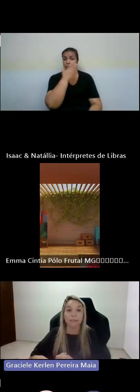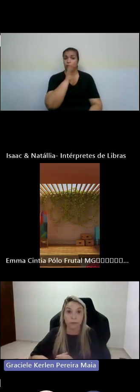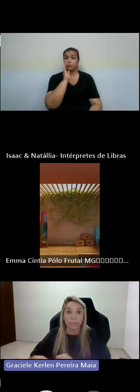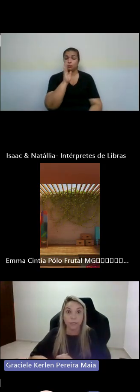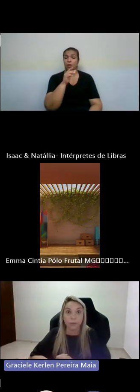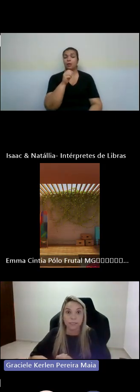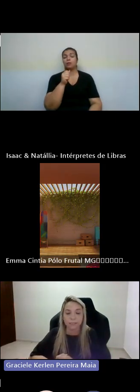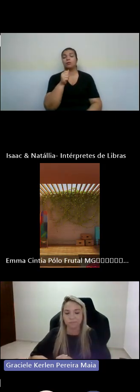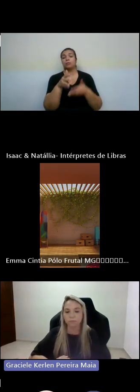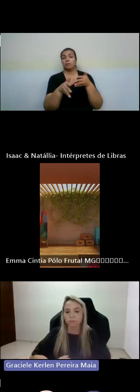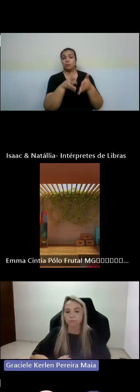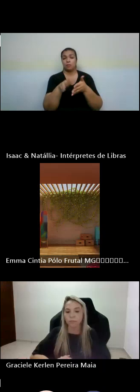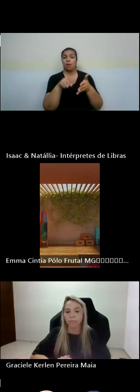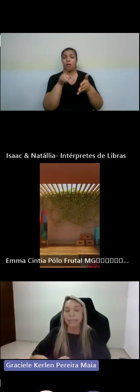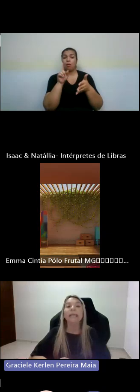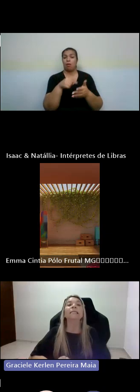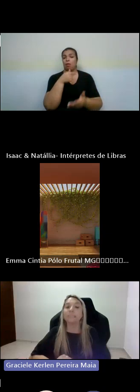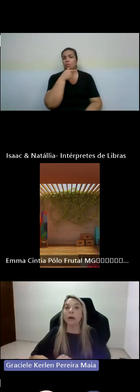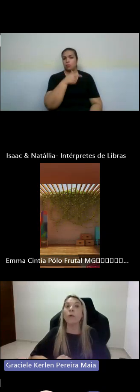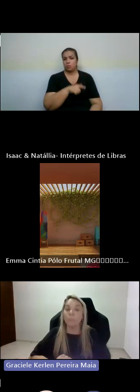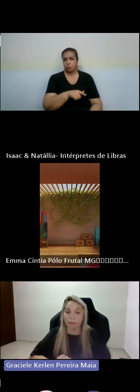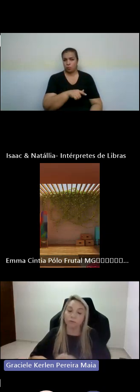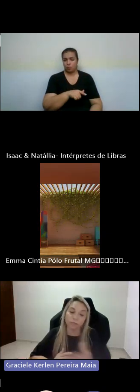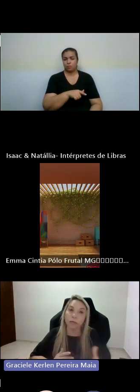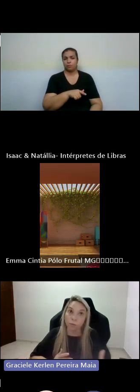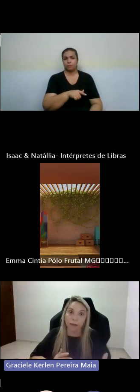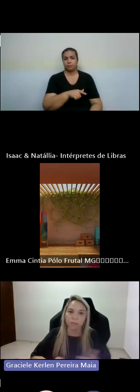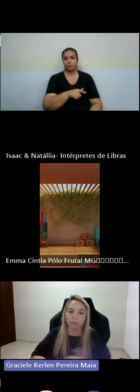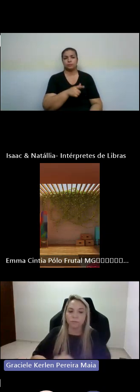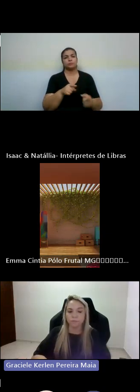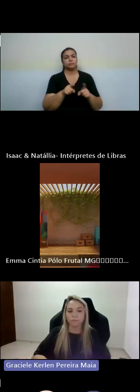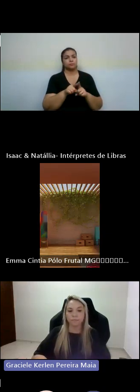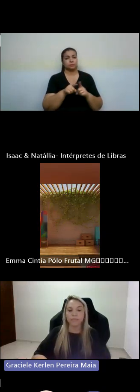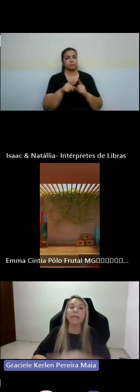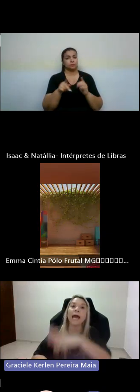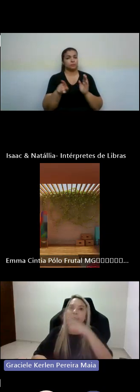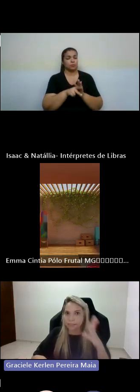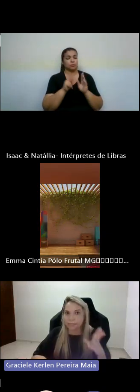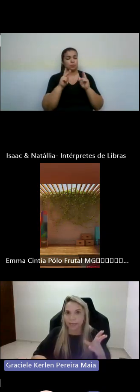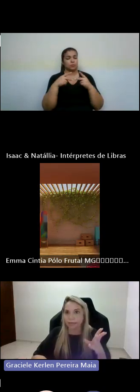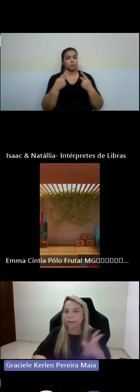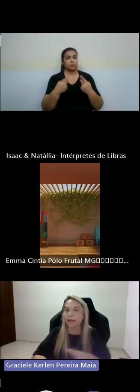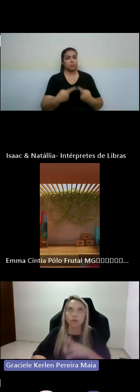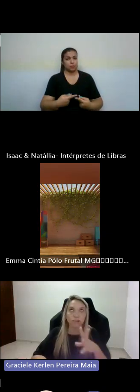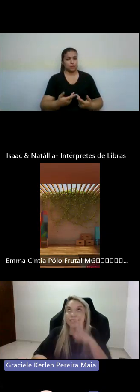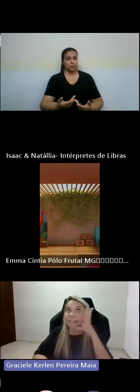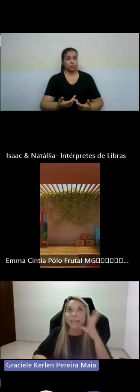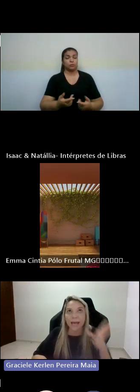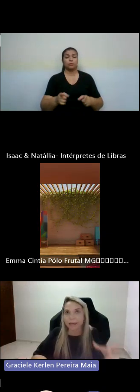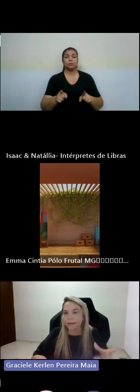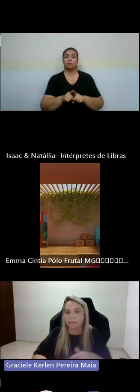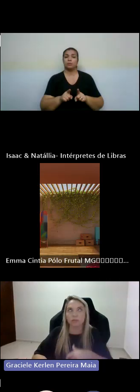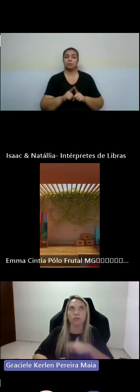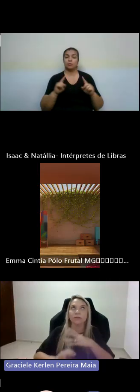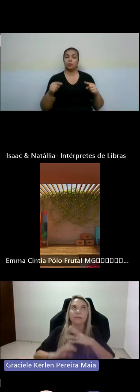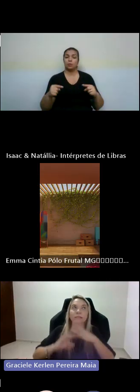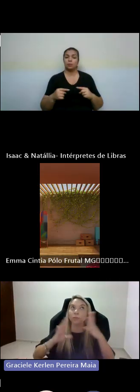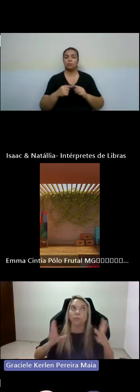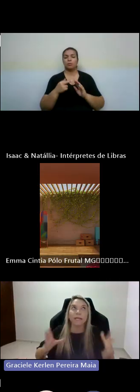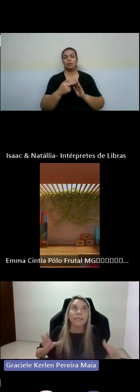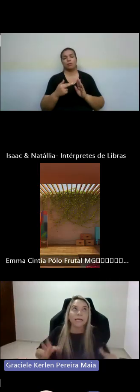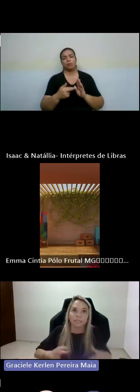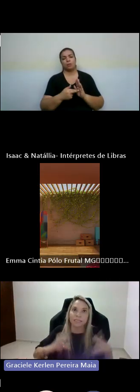sinais são línguas, são do ser humano, e elas têm todas as regras e